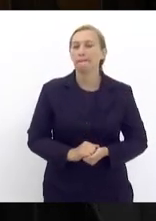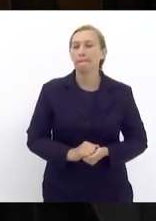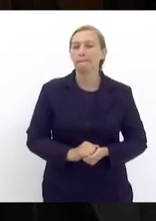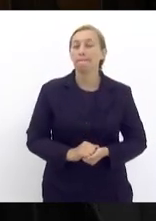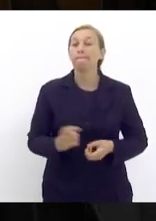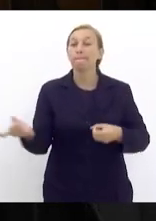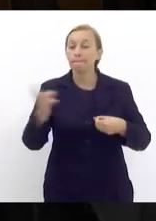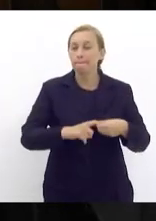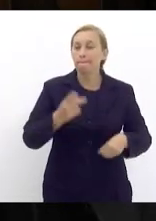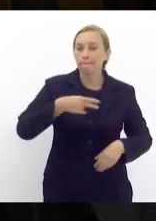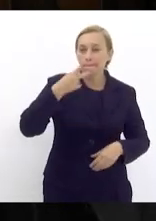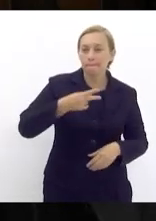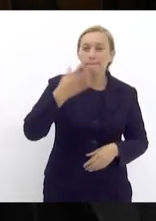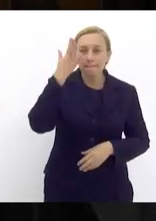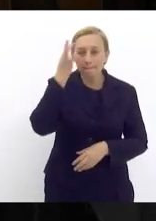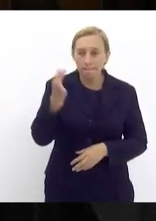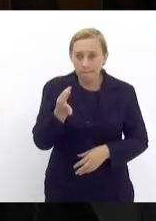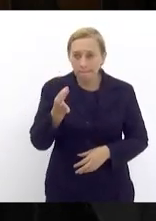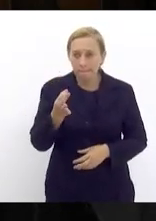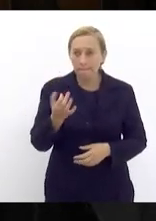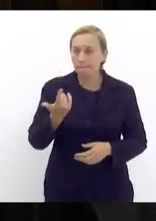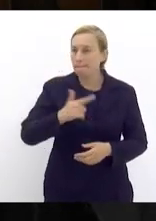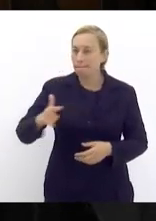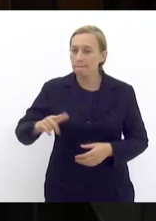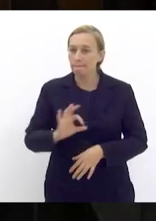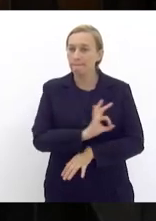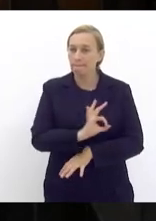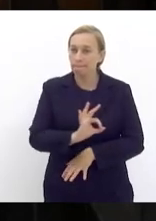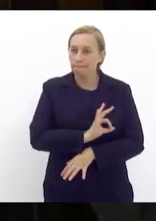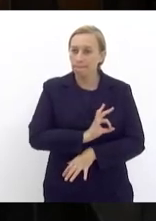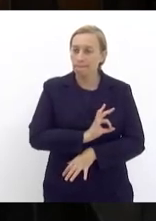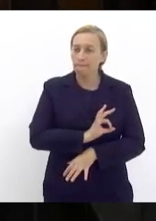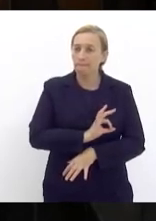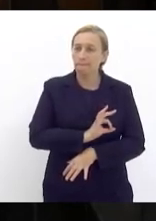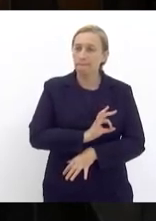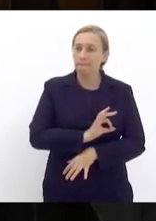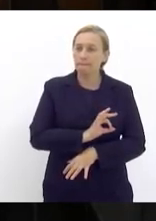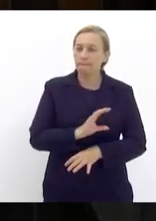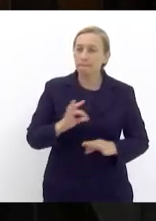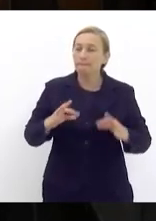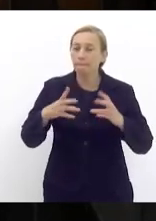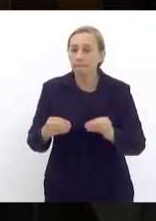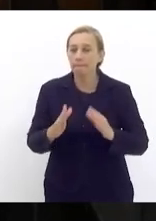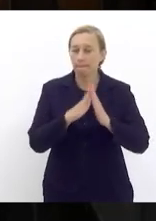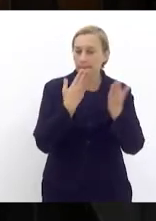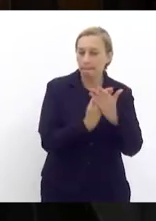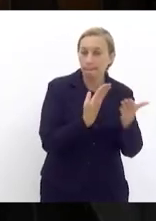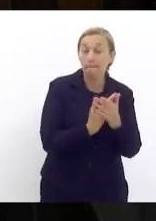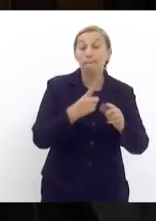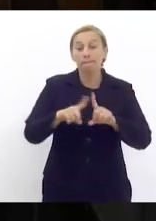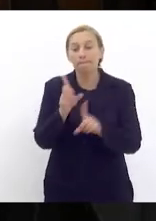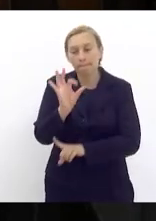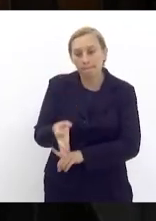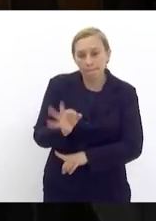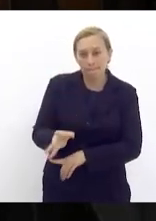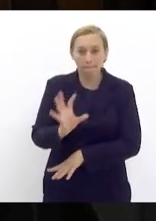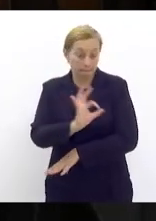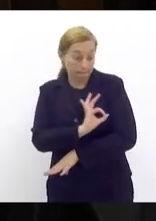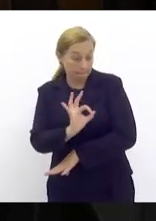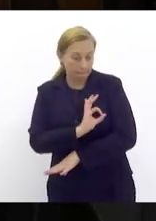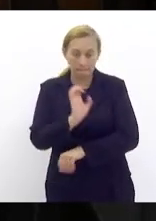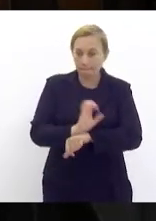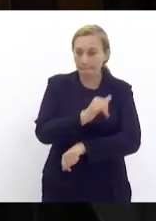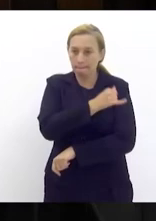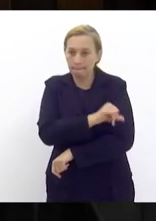Volto a repetir, sei que não temos efetivos para isso, mas eu tenho certeza que a nossa polícia no estado do Rio de Janeiro